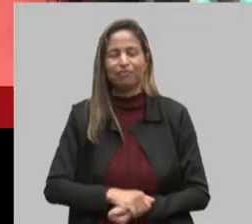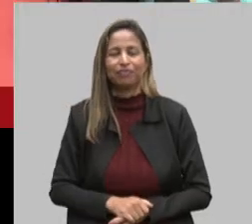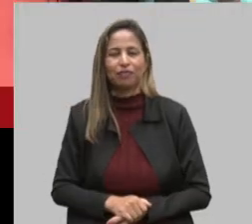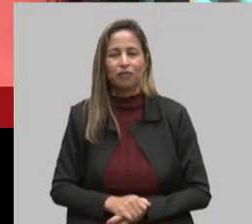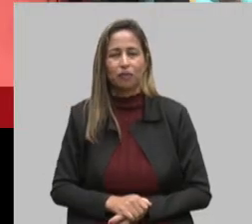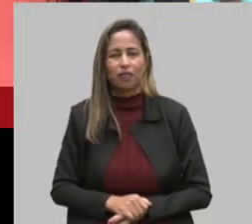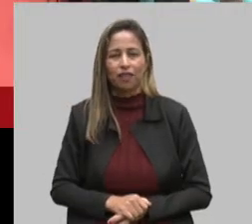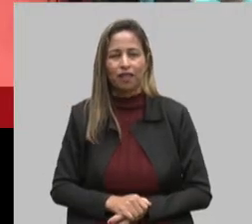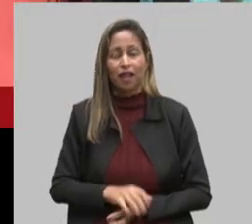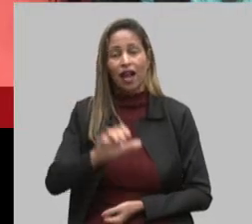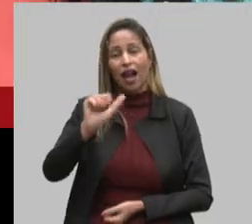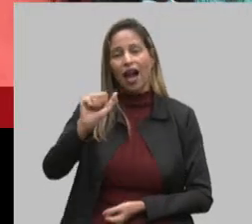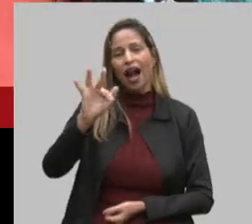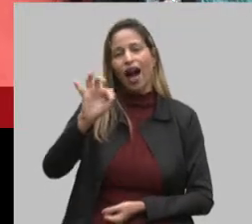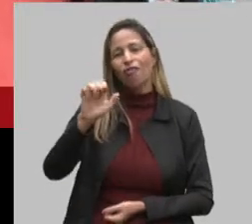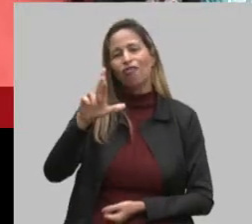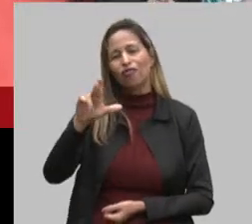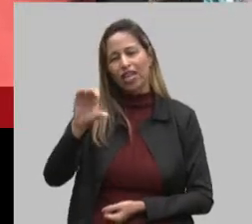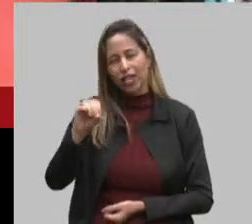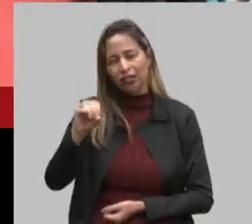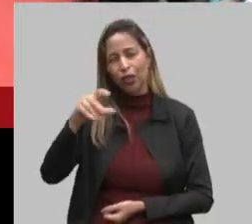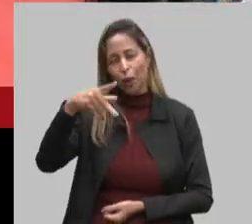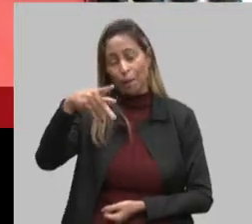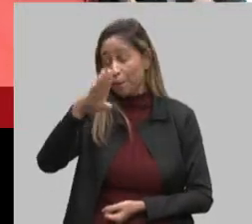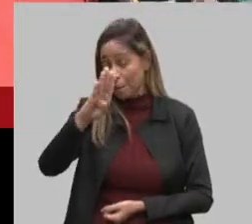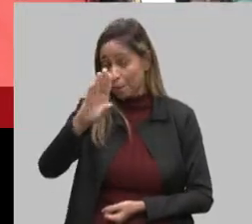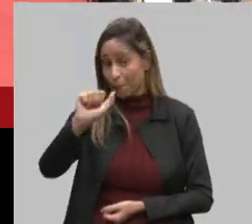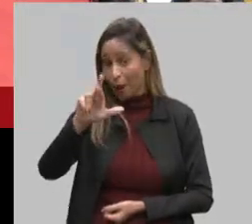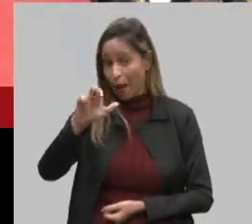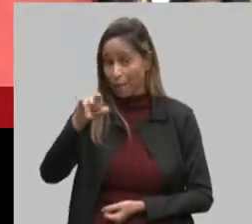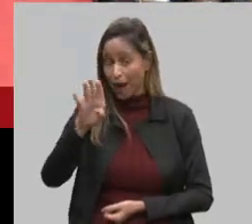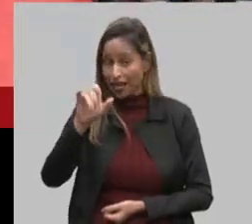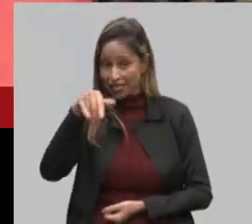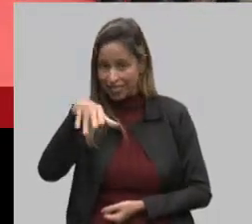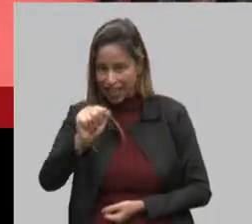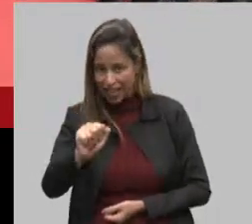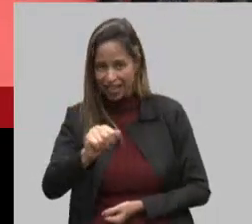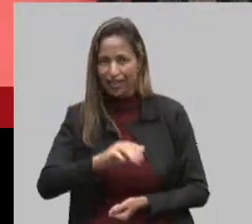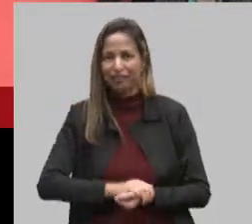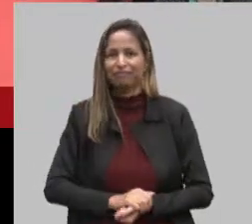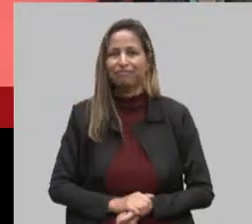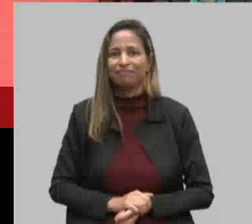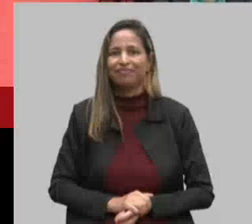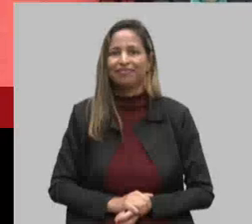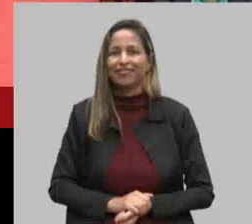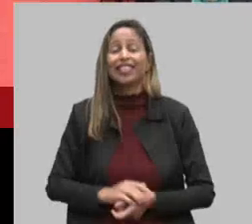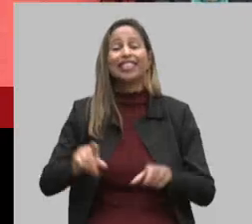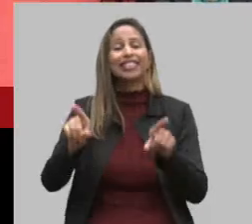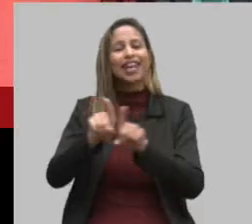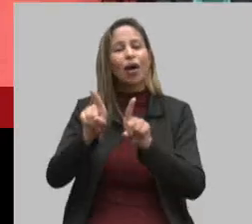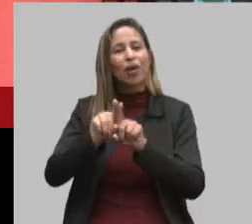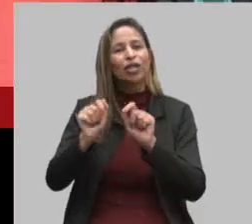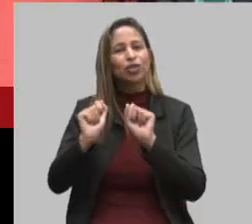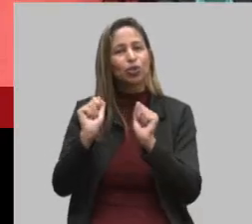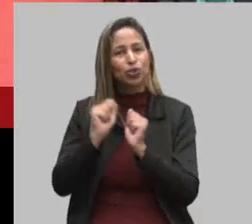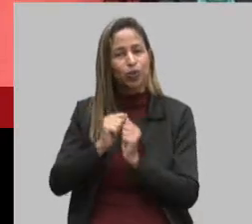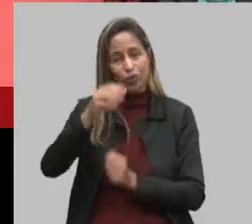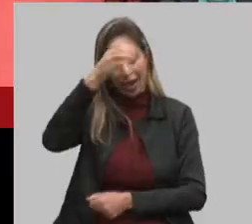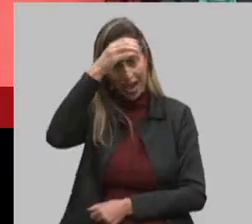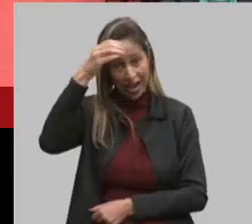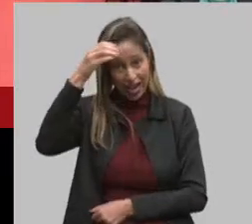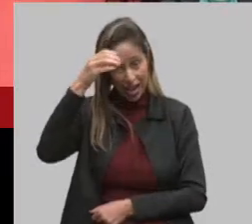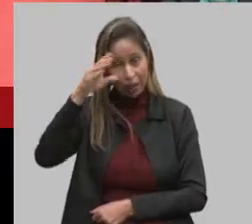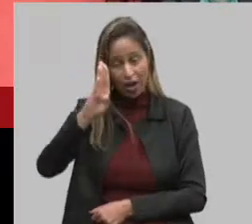Alfredo Vasconcelos Barbacena e Piedade do Rio Grande integram também o Polo a Câmara Municipal de Bom